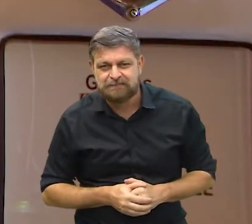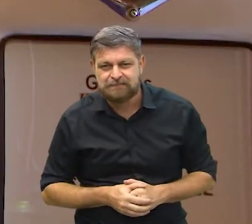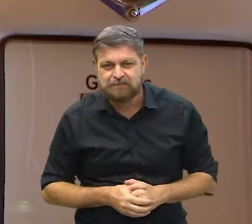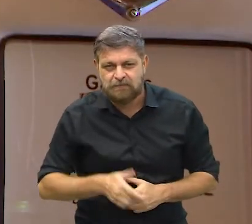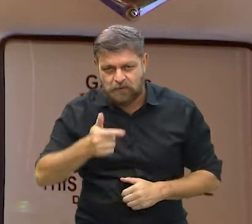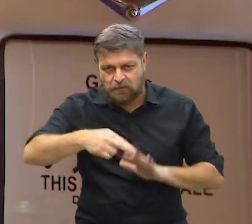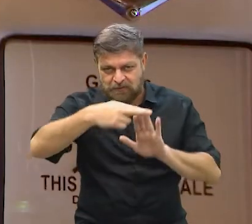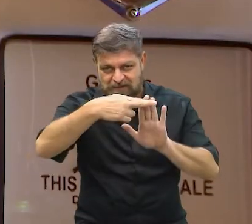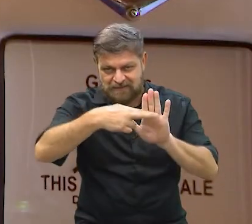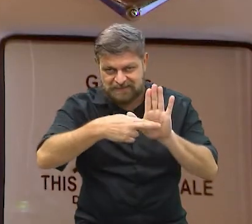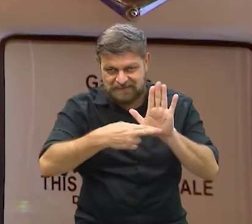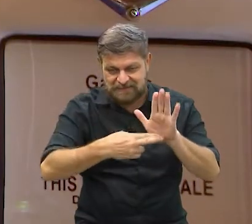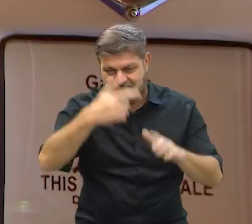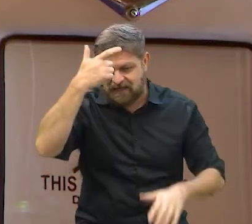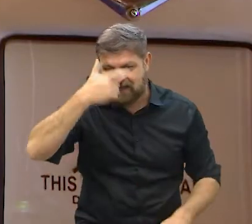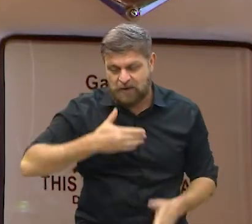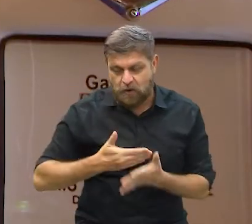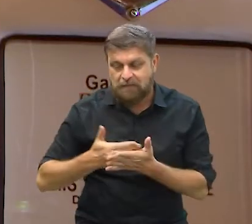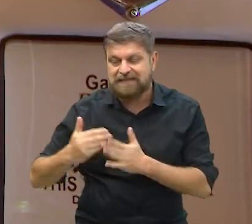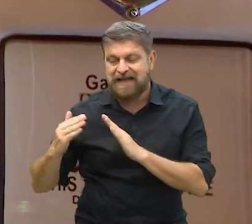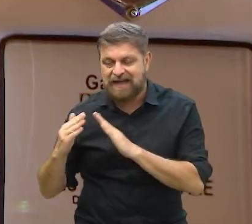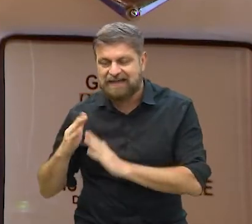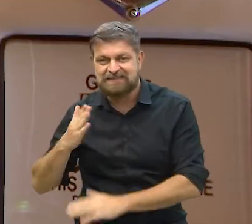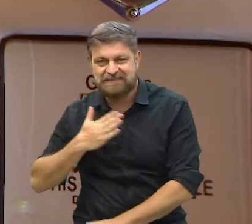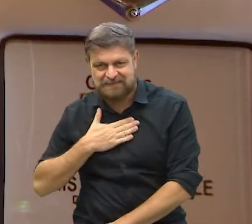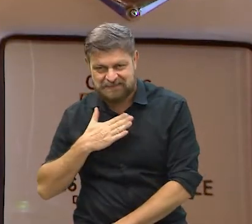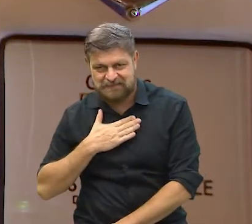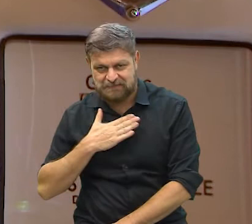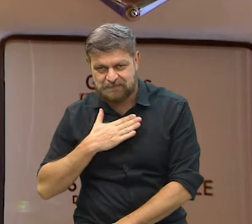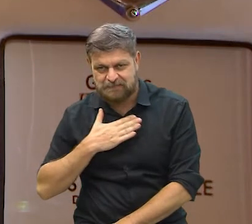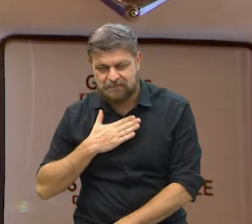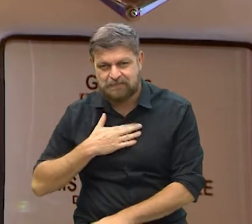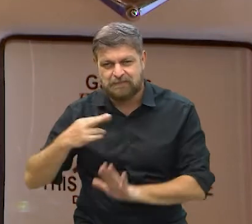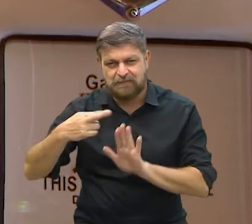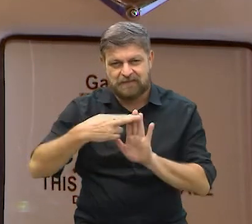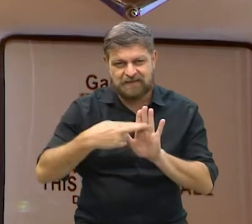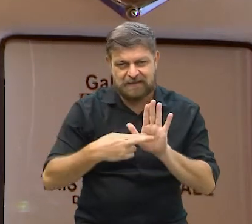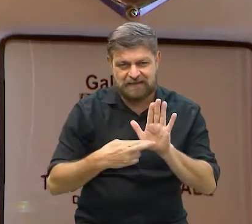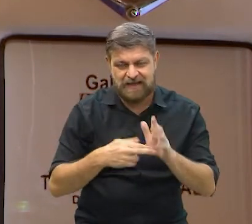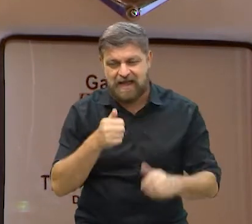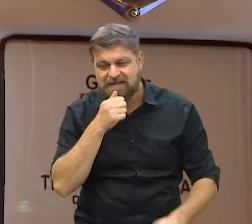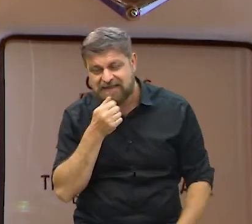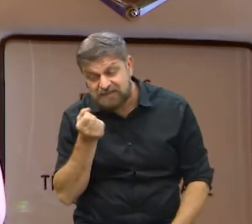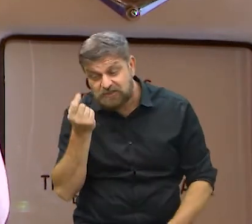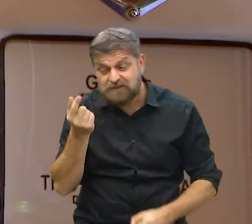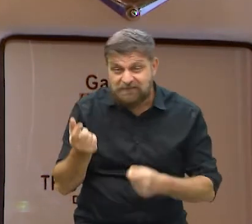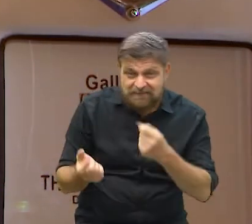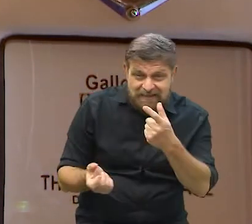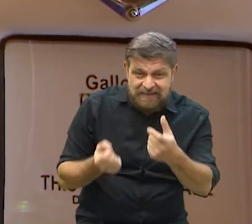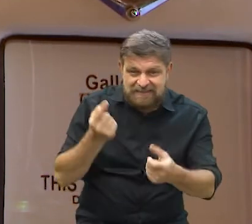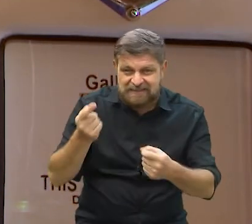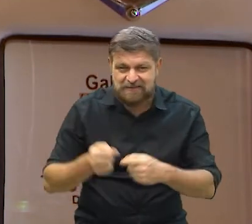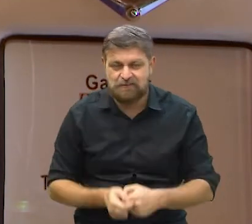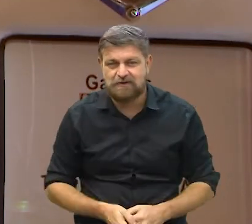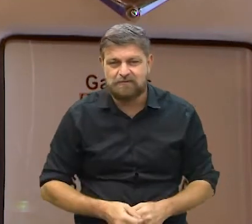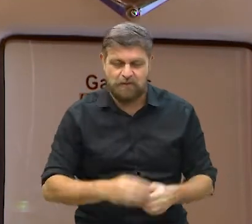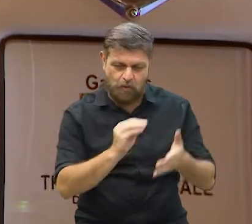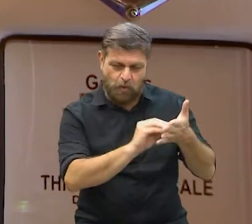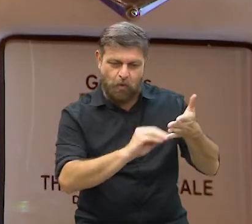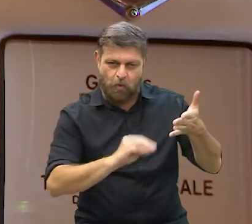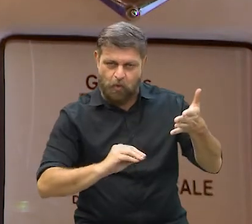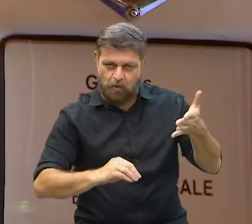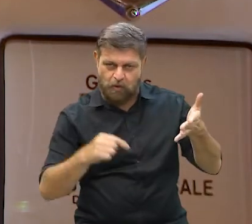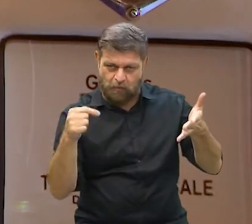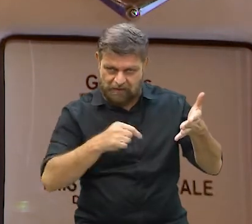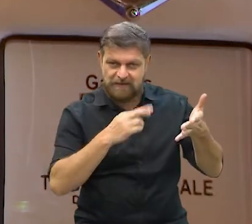Outra receita que eu comecei na minha casa, né? Essa receita ainda, de vez em quando, eu coloco no nosso cardápio num